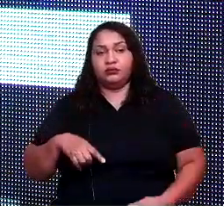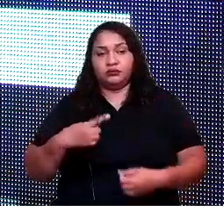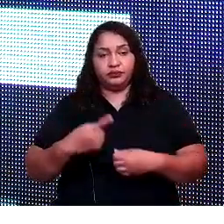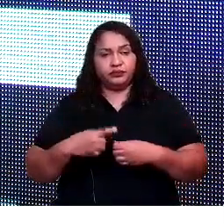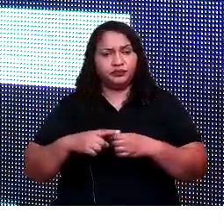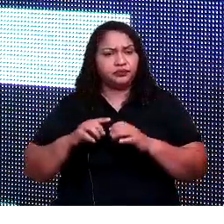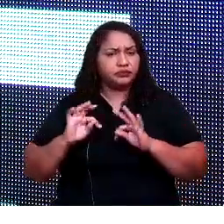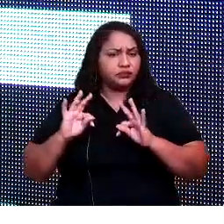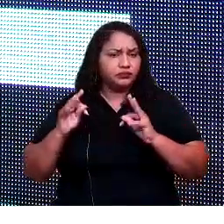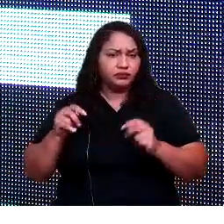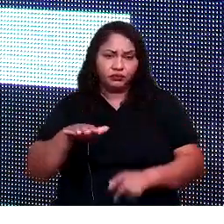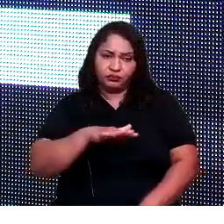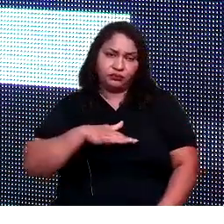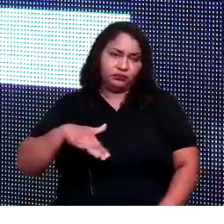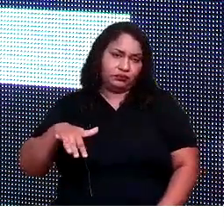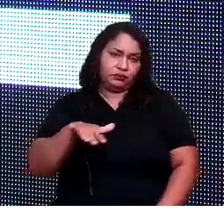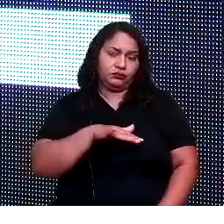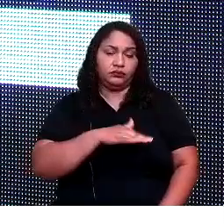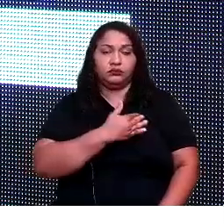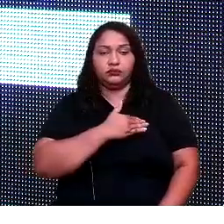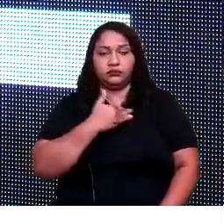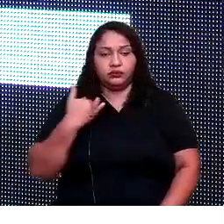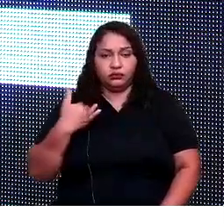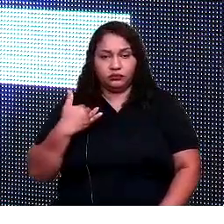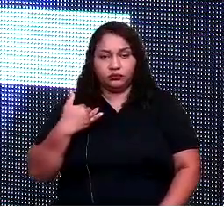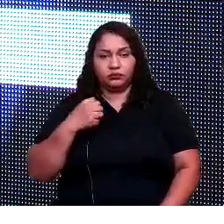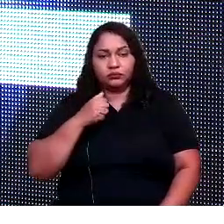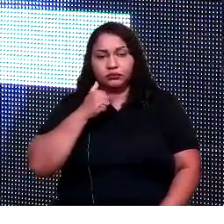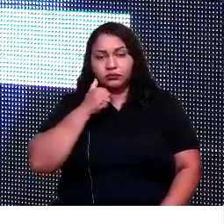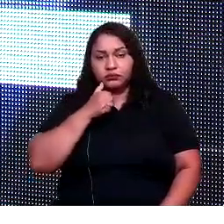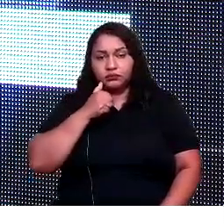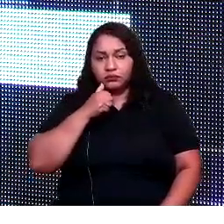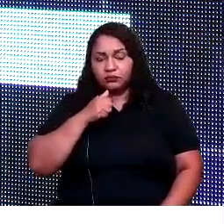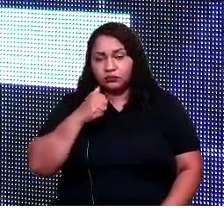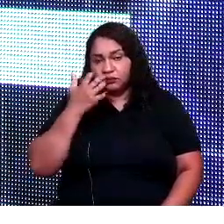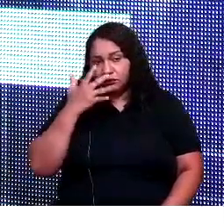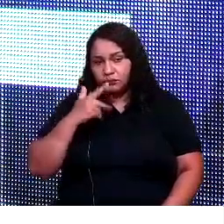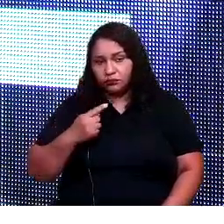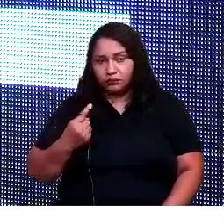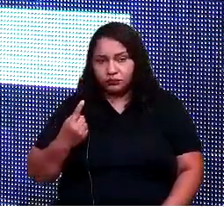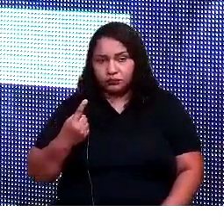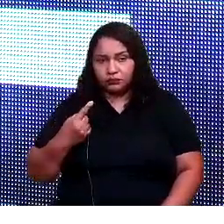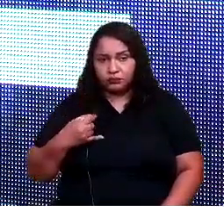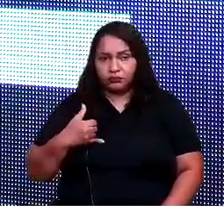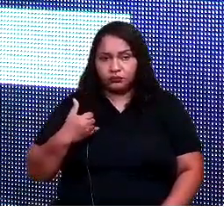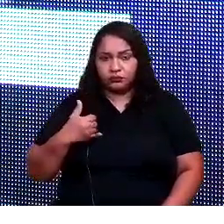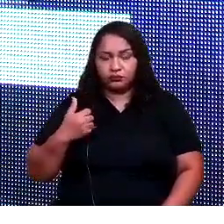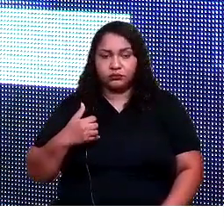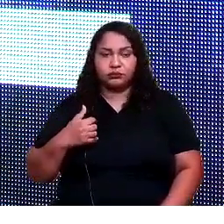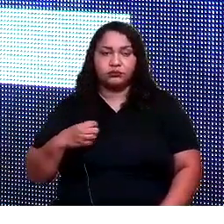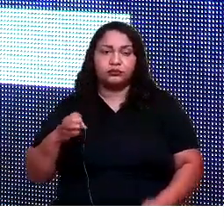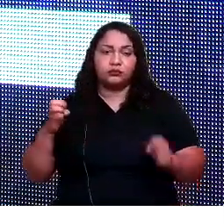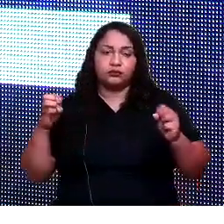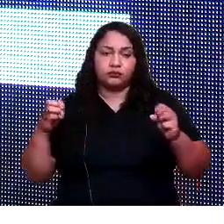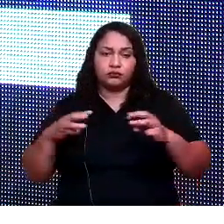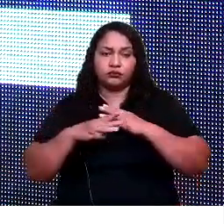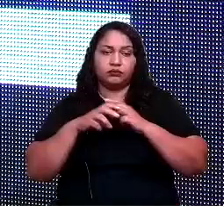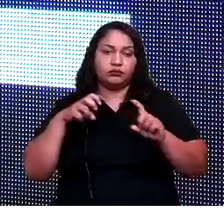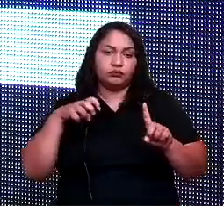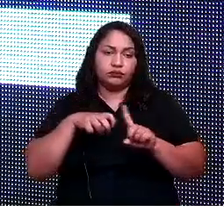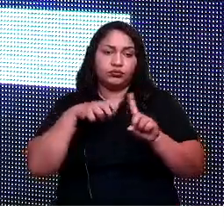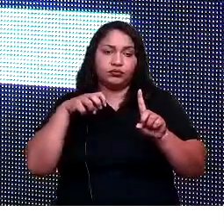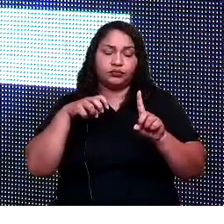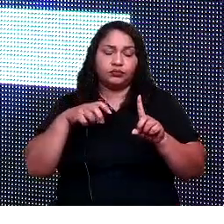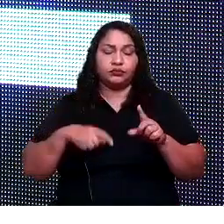toda a região no fim de semana foi a morte de uma menina de dois anos de um ano de idade é durante um acidente de trânsito e